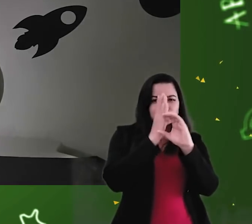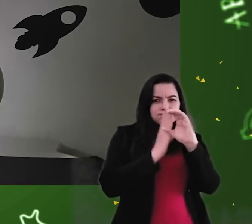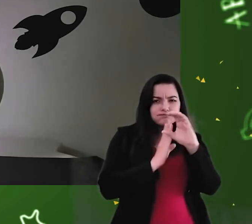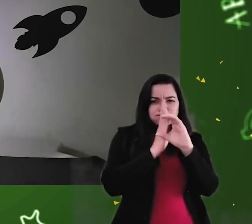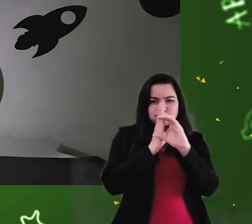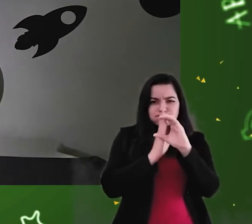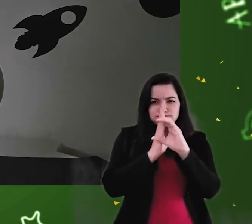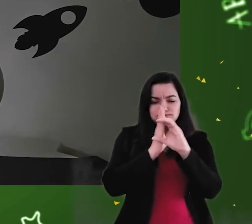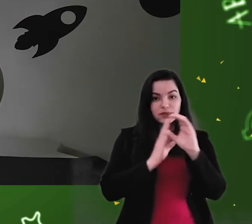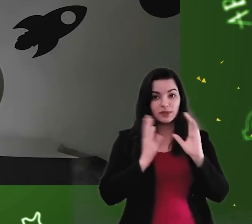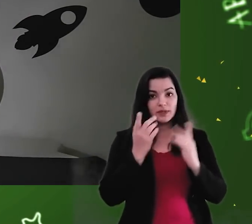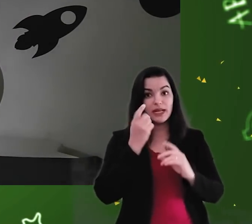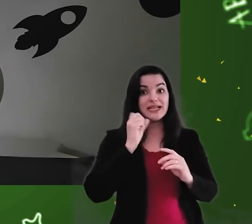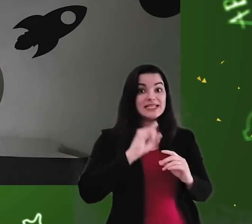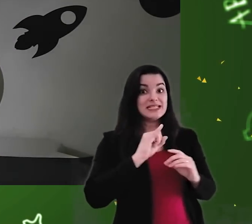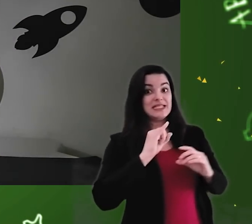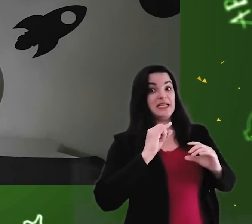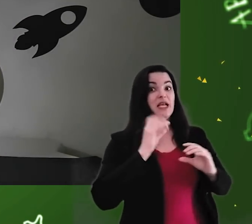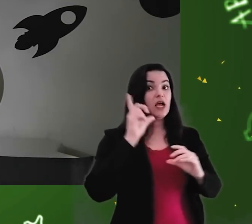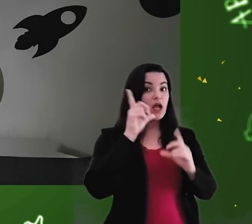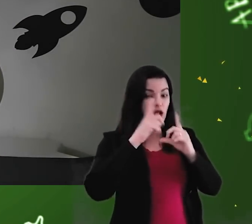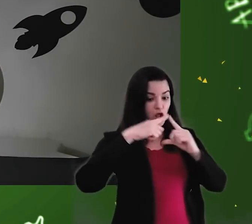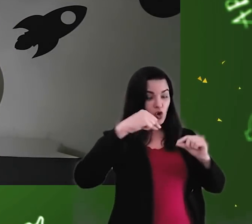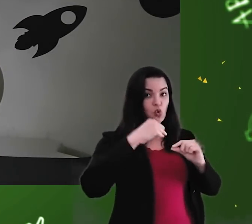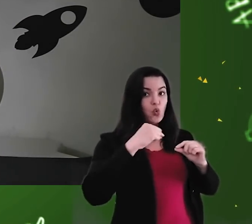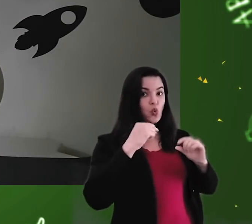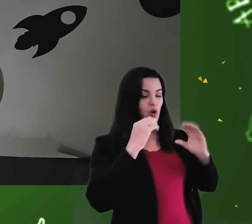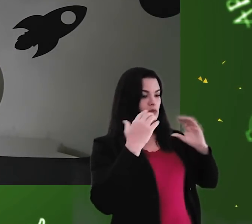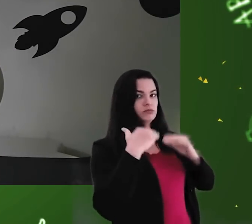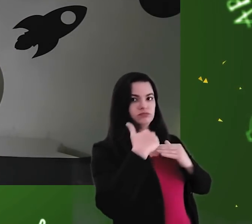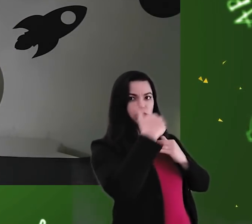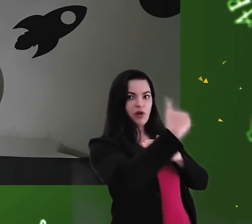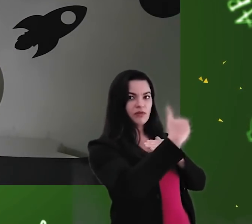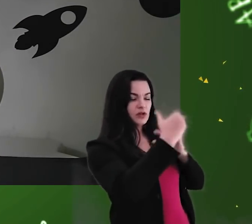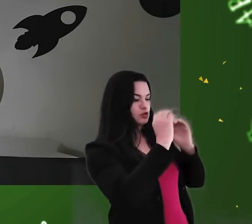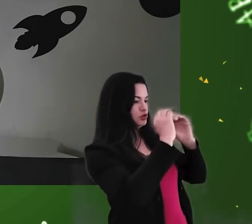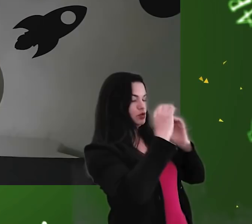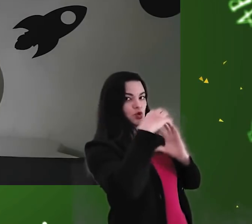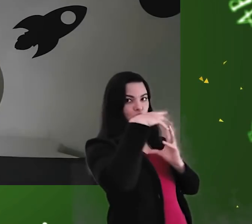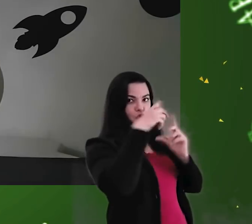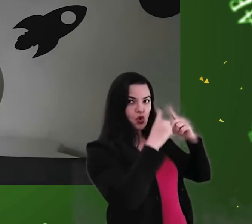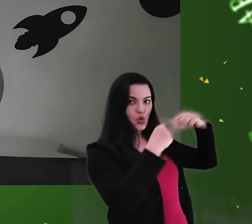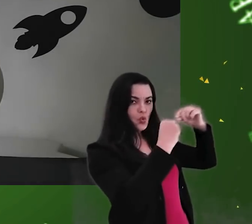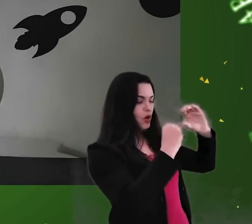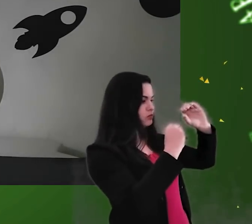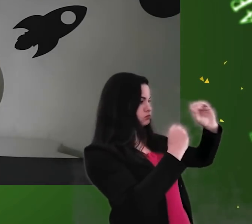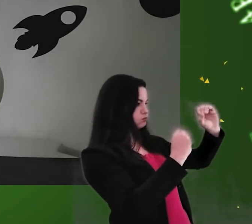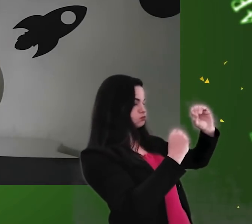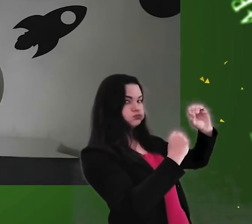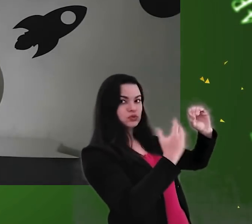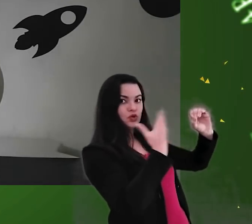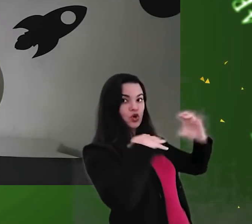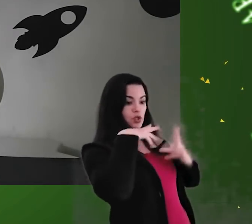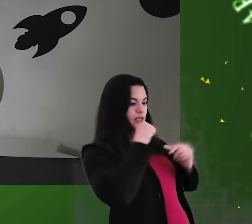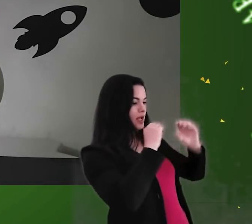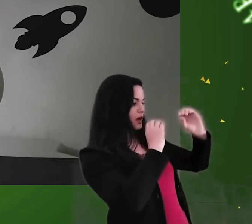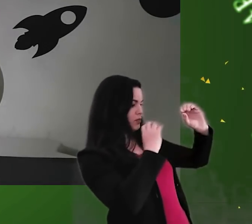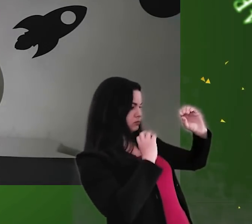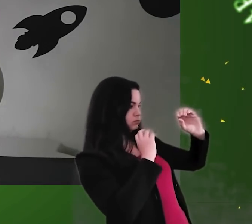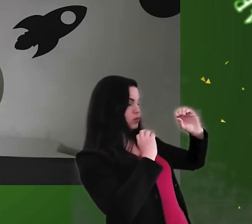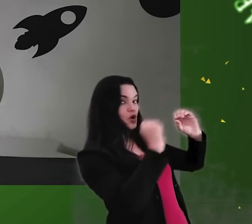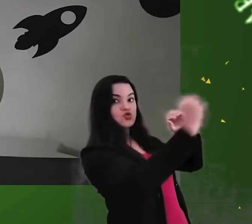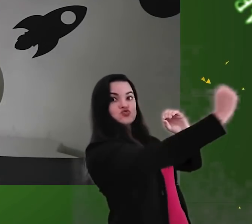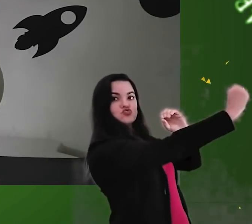passagem, olha lá a Terra como está. Totalmente sombra. Então, neste caso aqui, nós temos